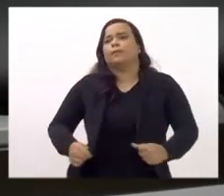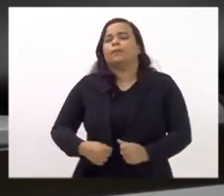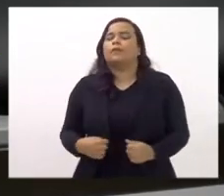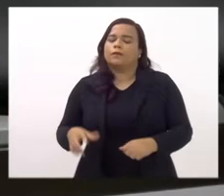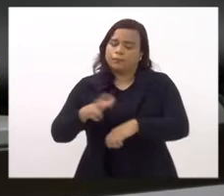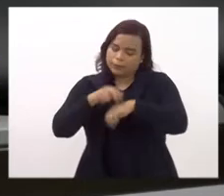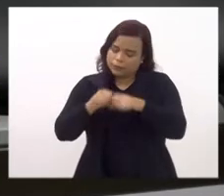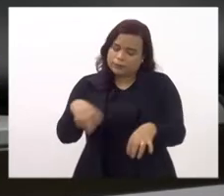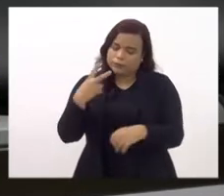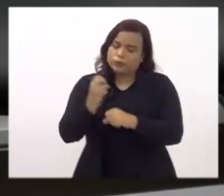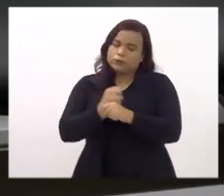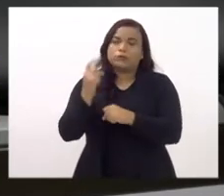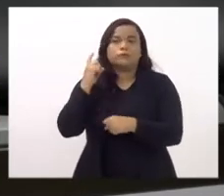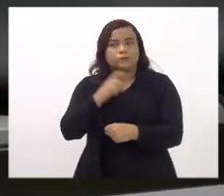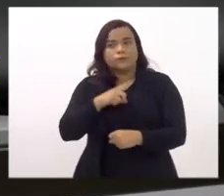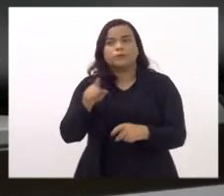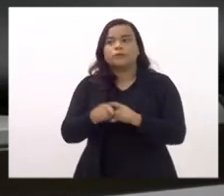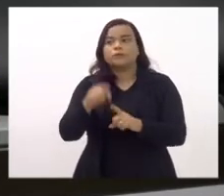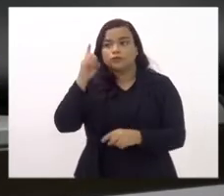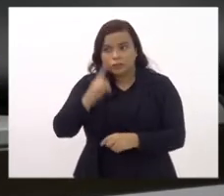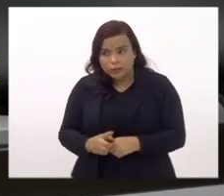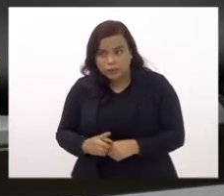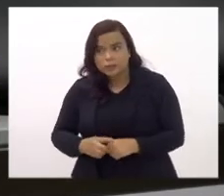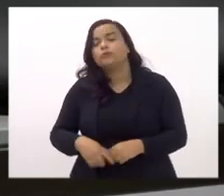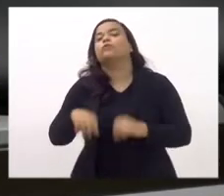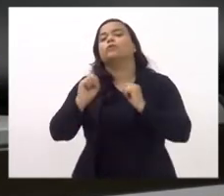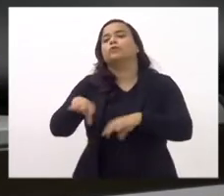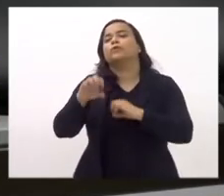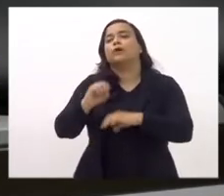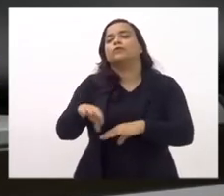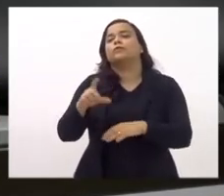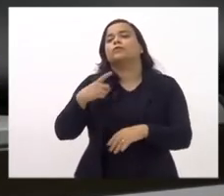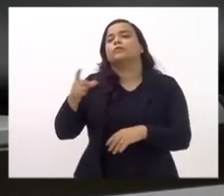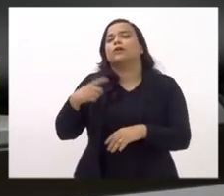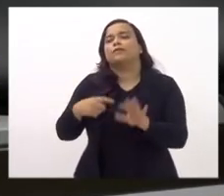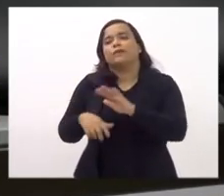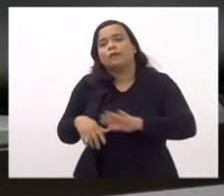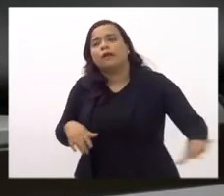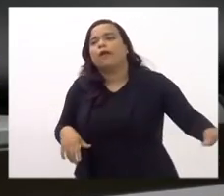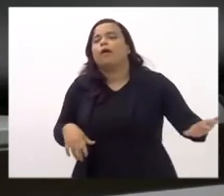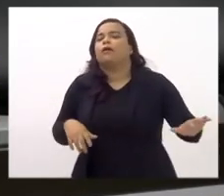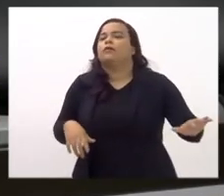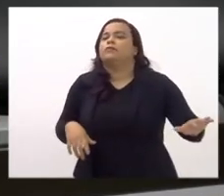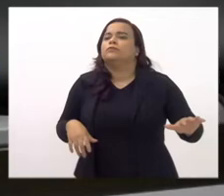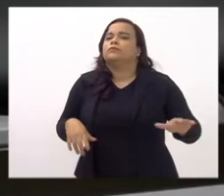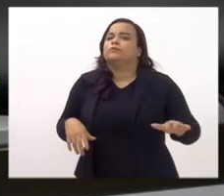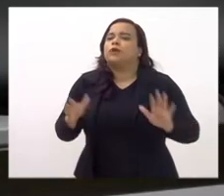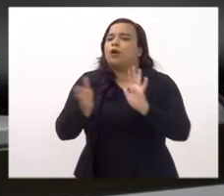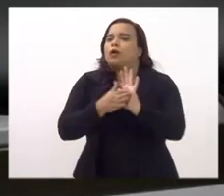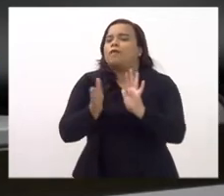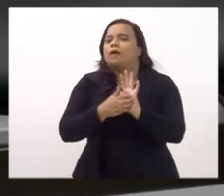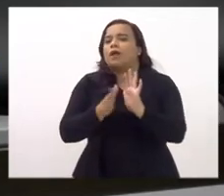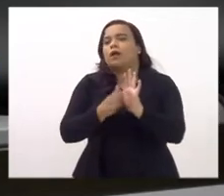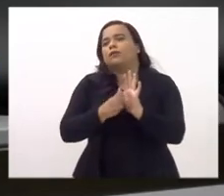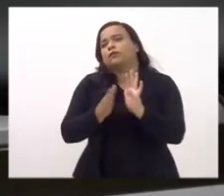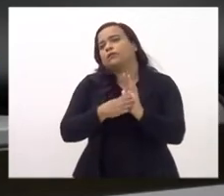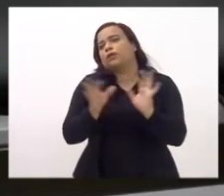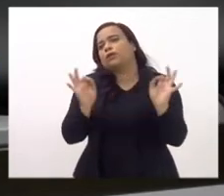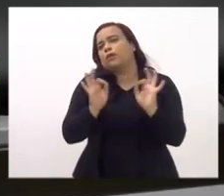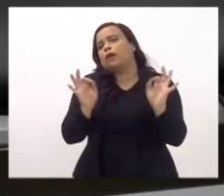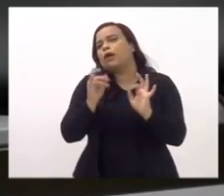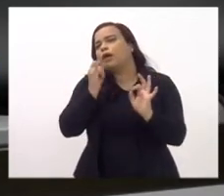pandemia, e que o nosso direito à educação foi negado em todo momento, né? Foi negado quando não ofereceram, por exemplo,